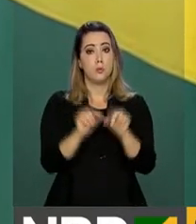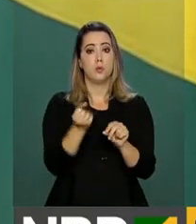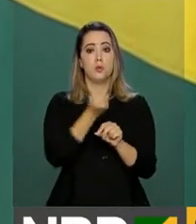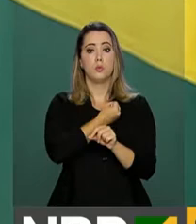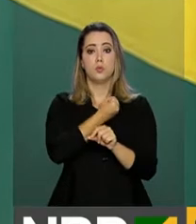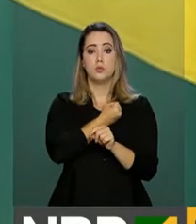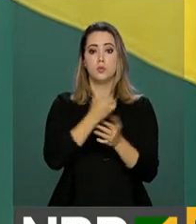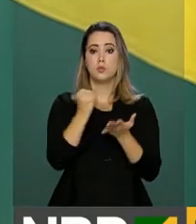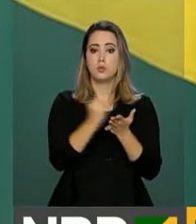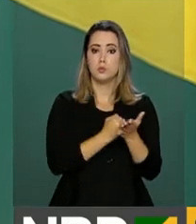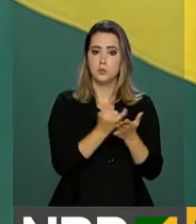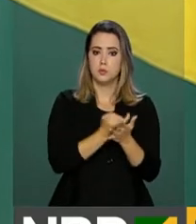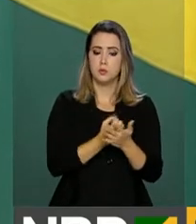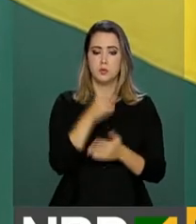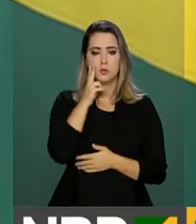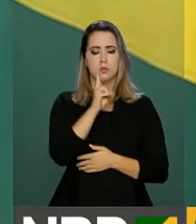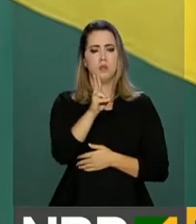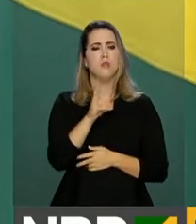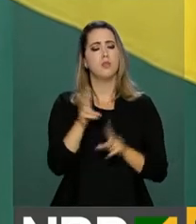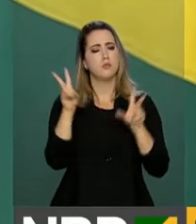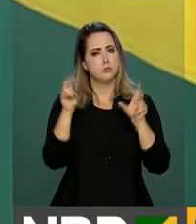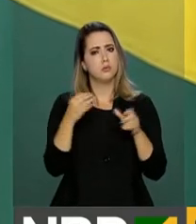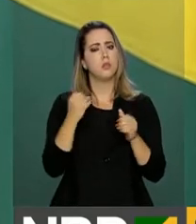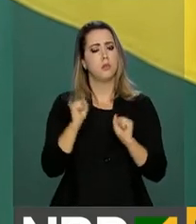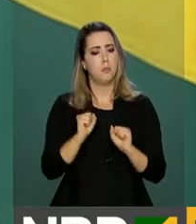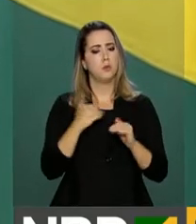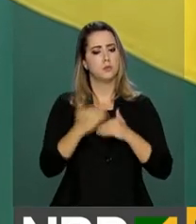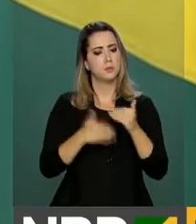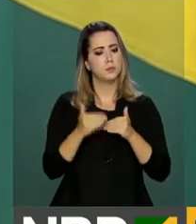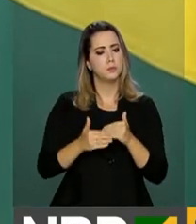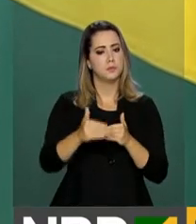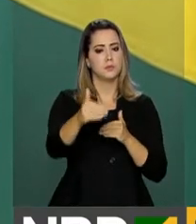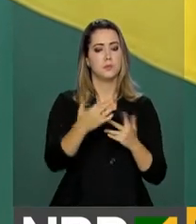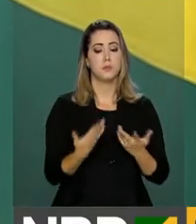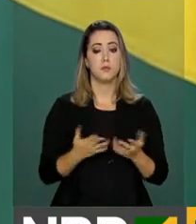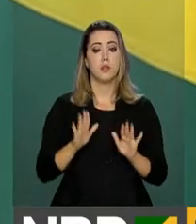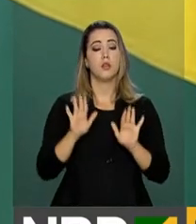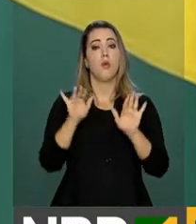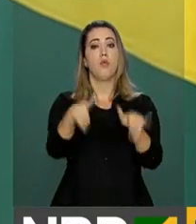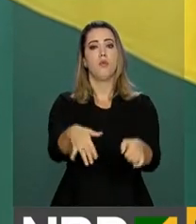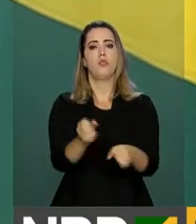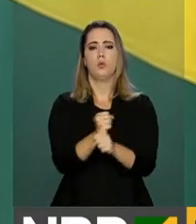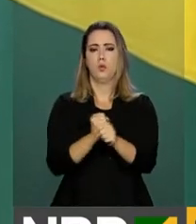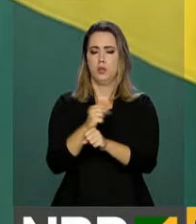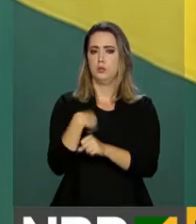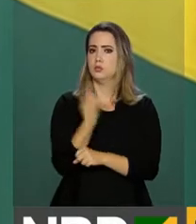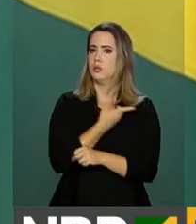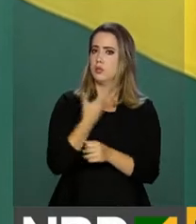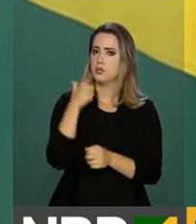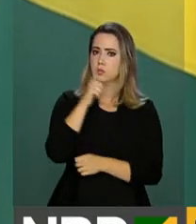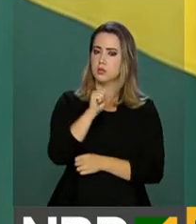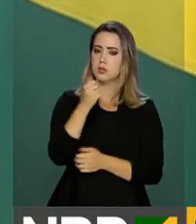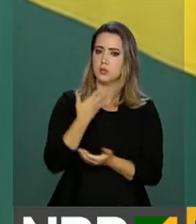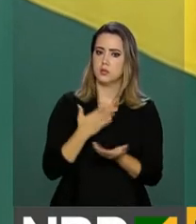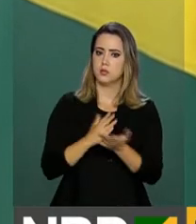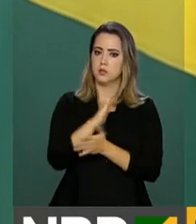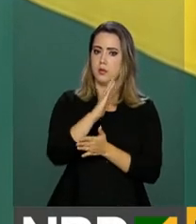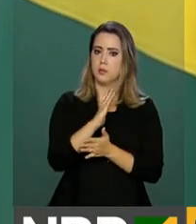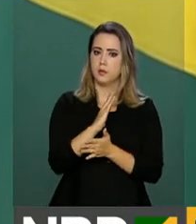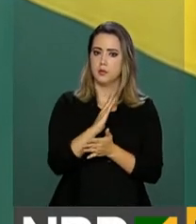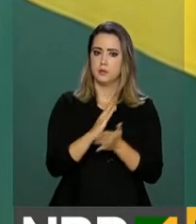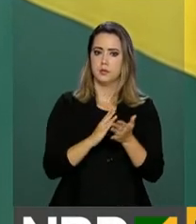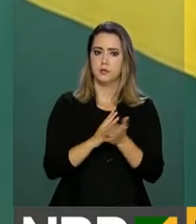vejo que esta esta tese pode prosperar então se até o final do ano nós conseguíssemos é levar adiante